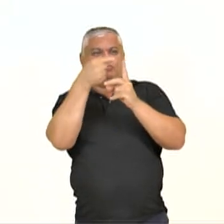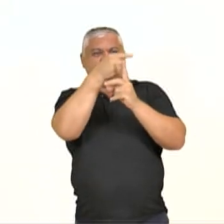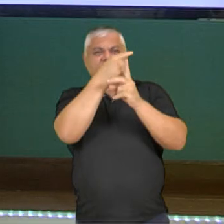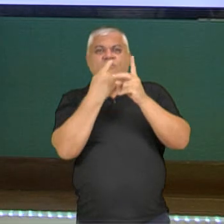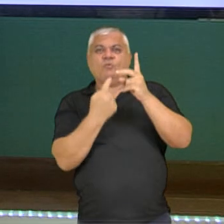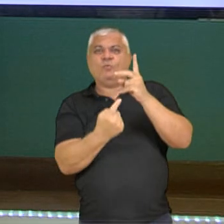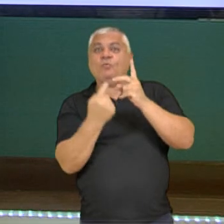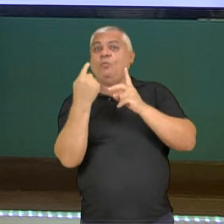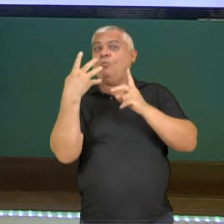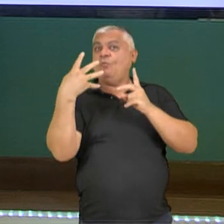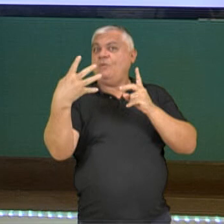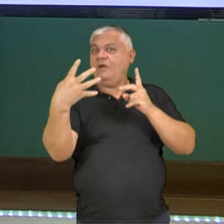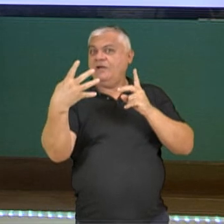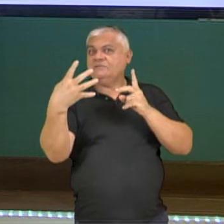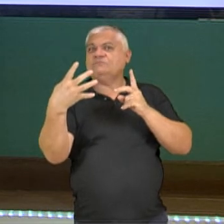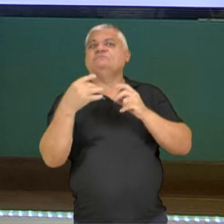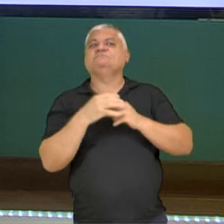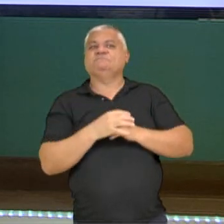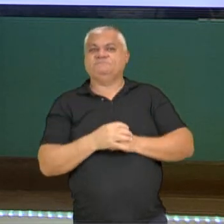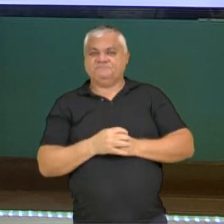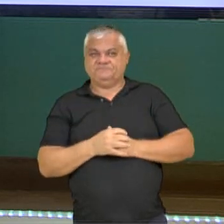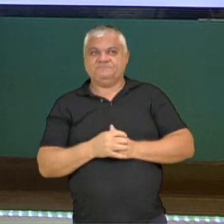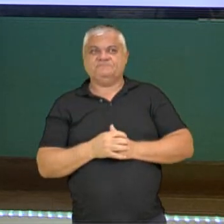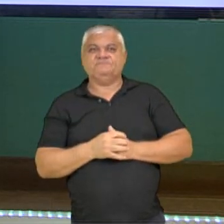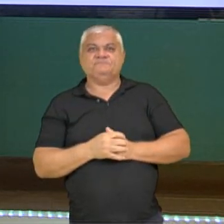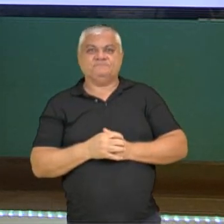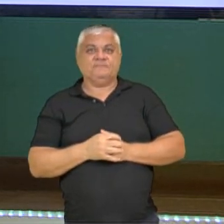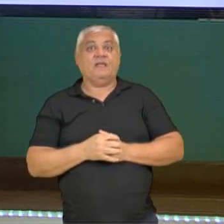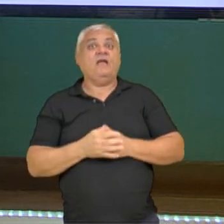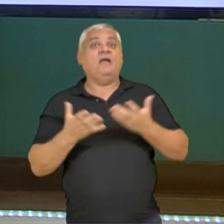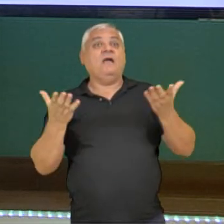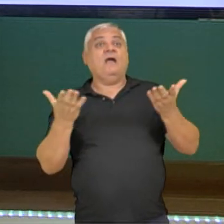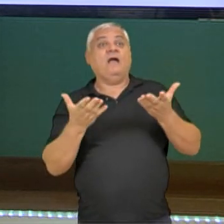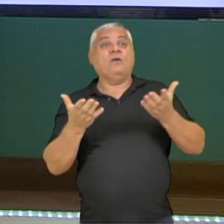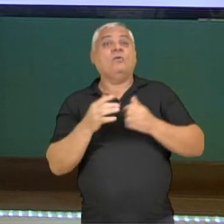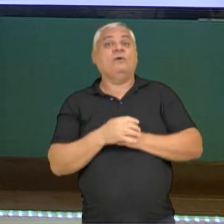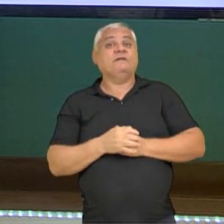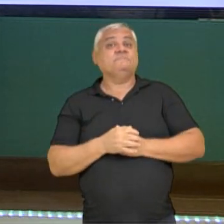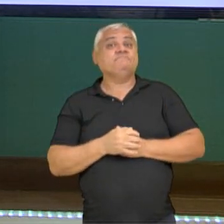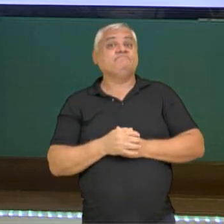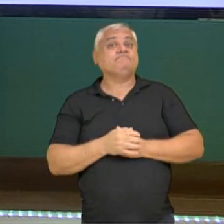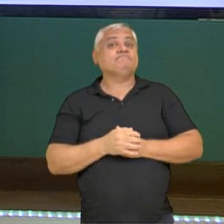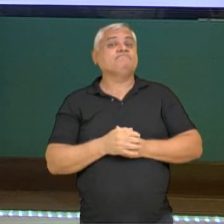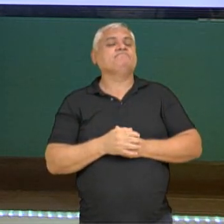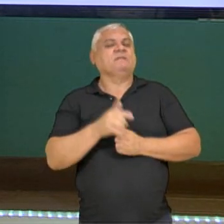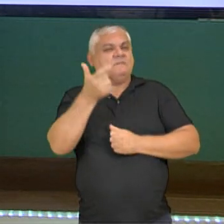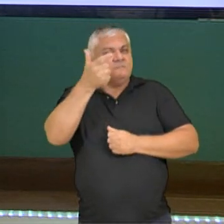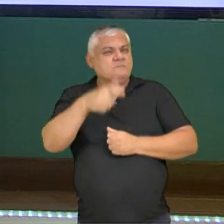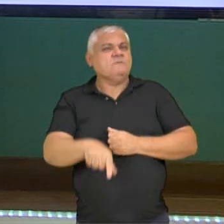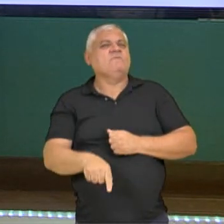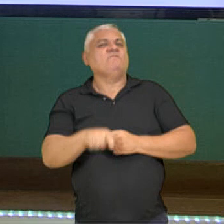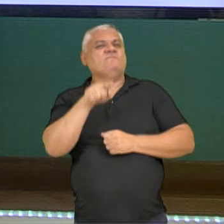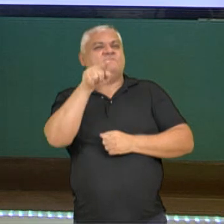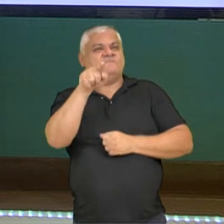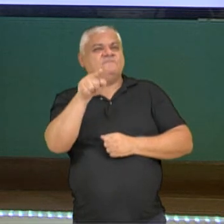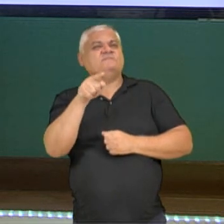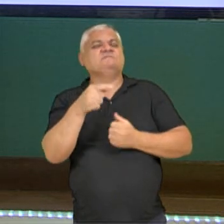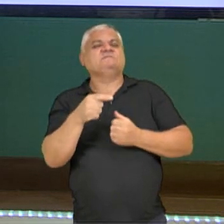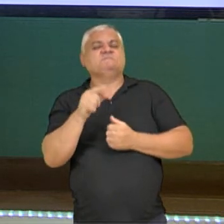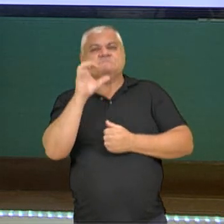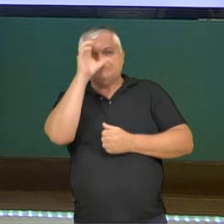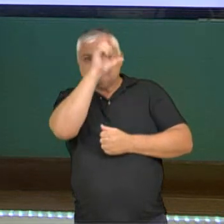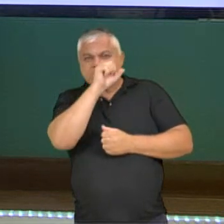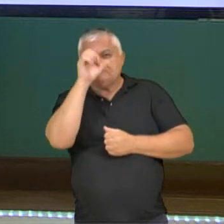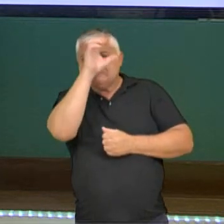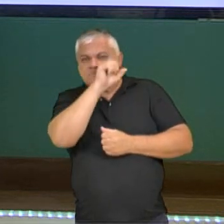4. Carbono quaternário. Agora, vamos novamente minerar